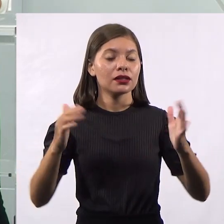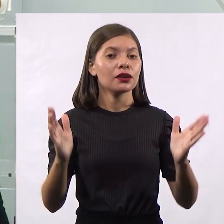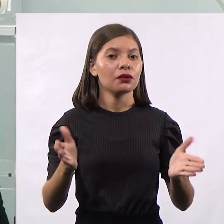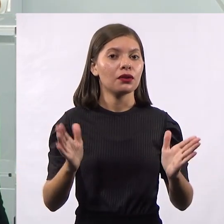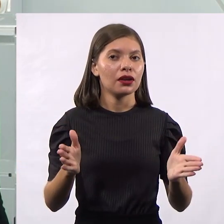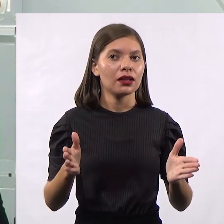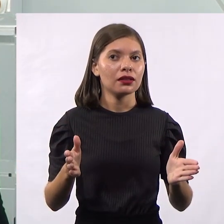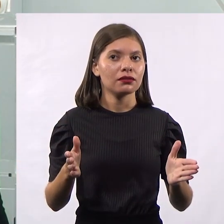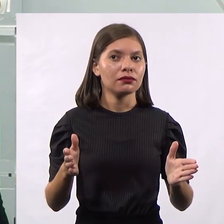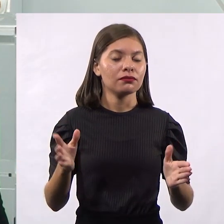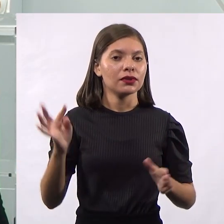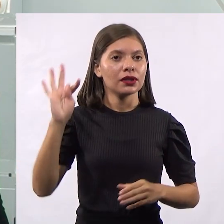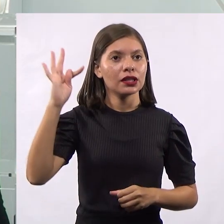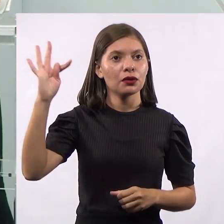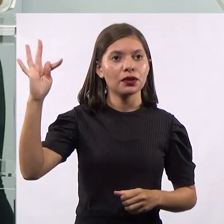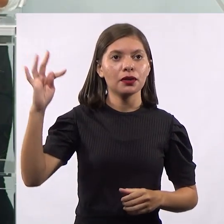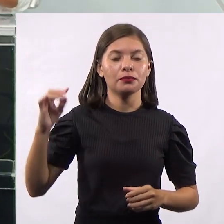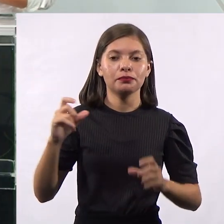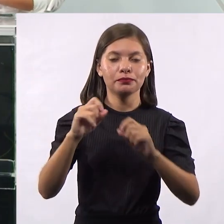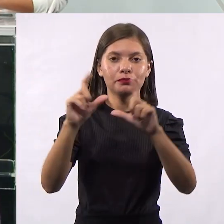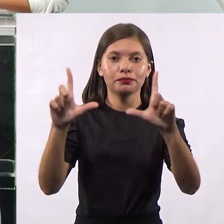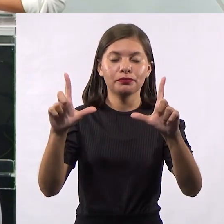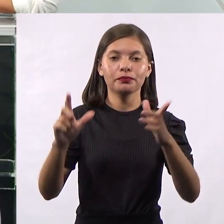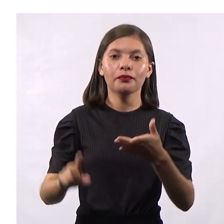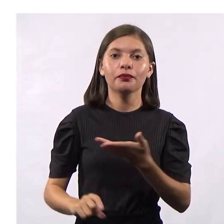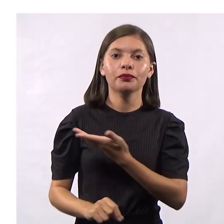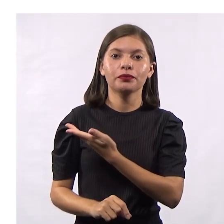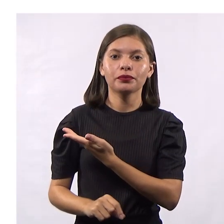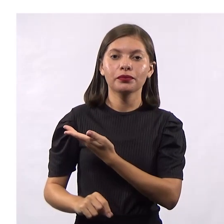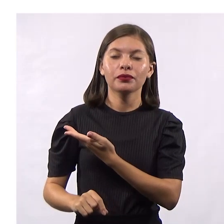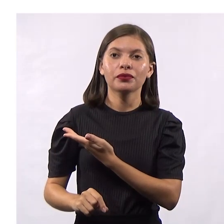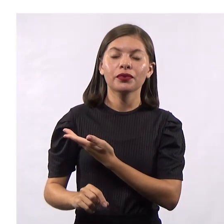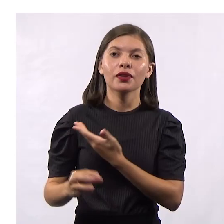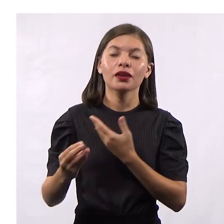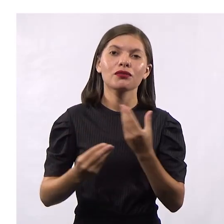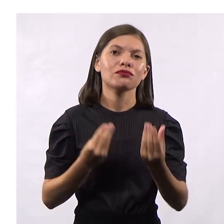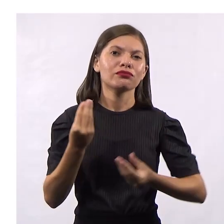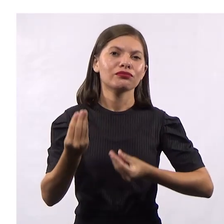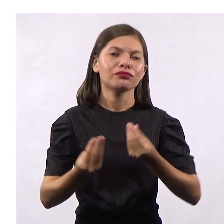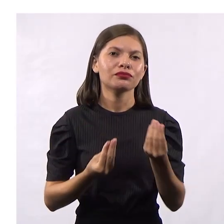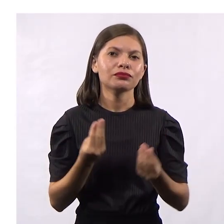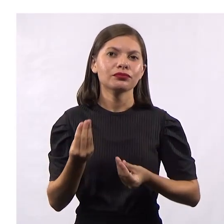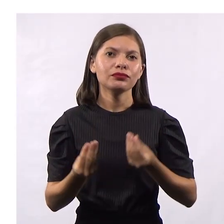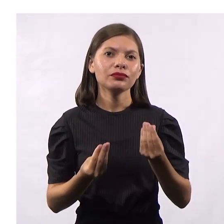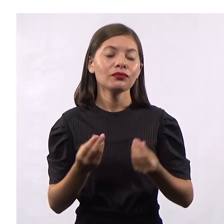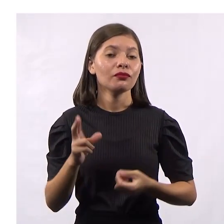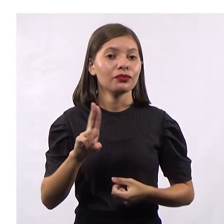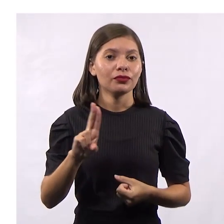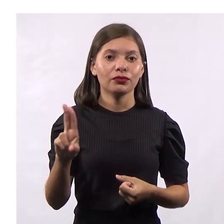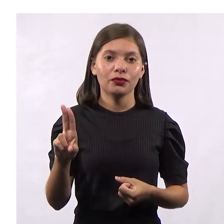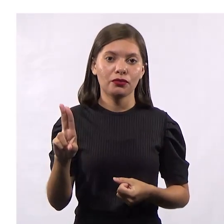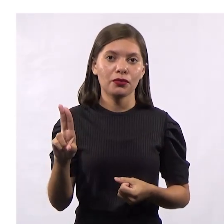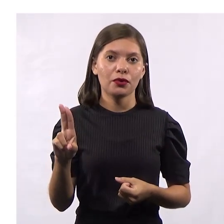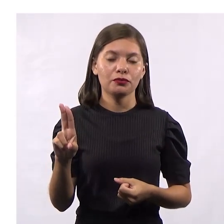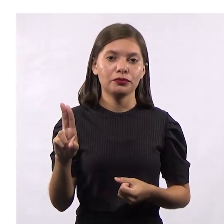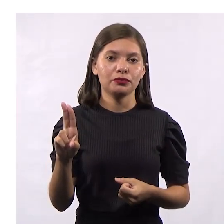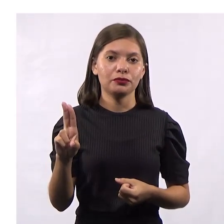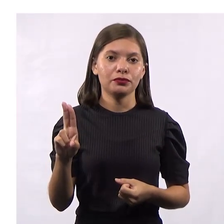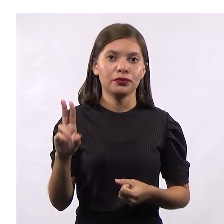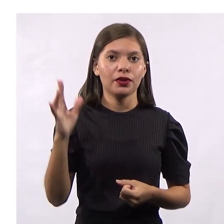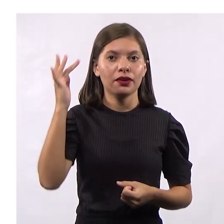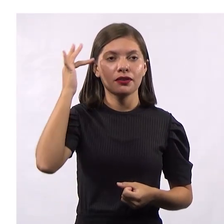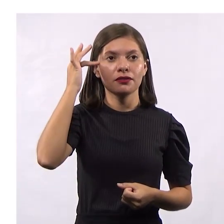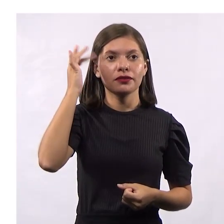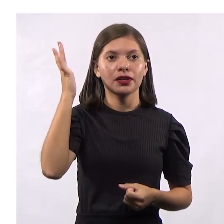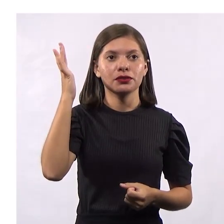um pouquinho da teoria da imprevisão. Vamos lá para o slide. O que acontece, gente? O próprio nome já